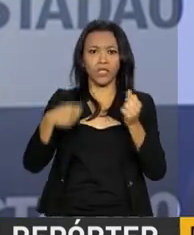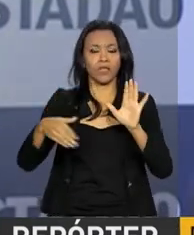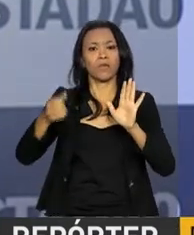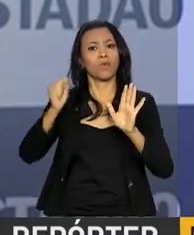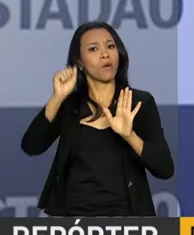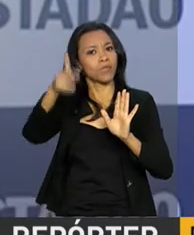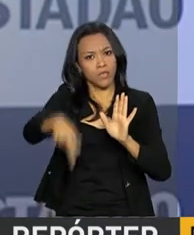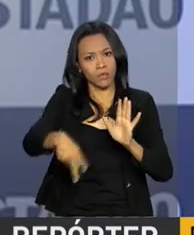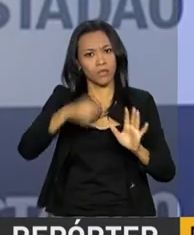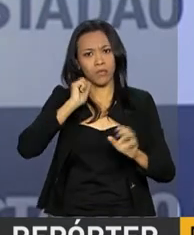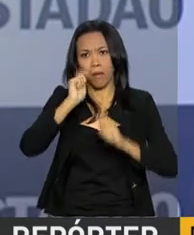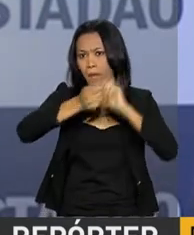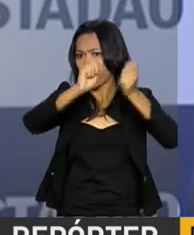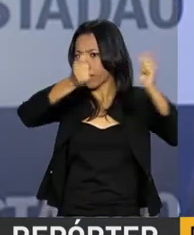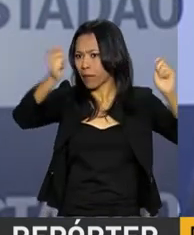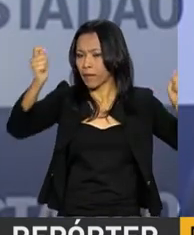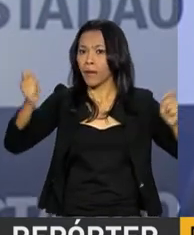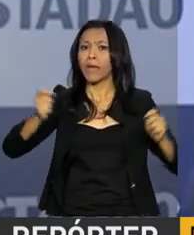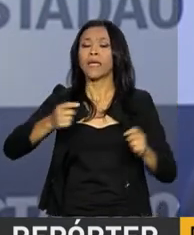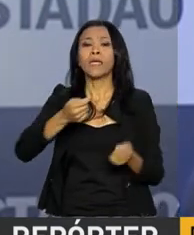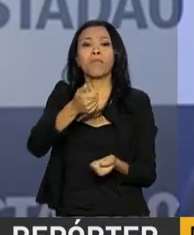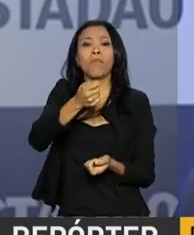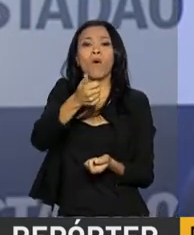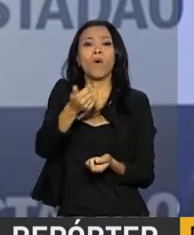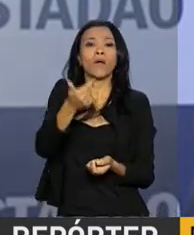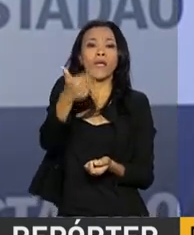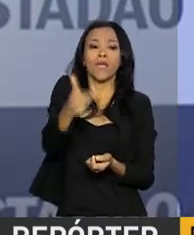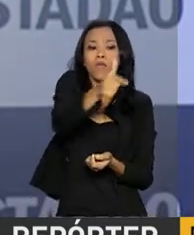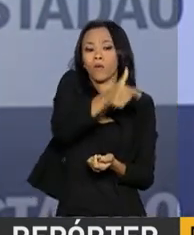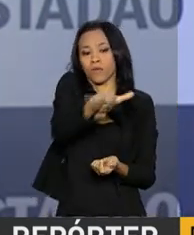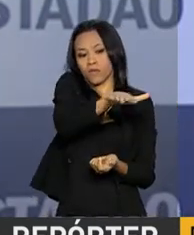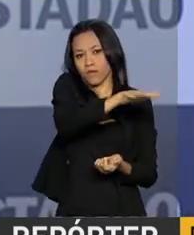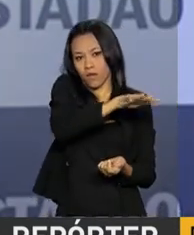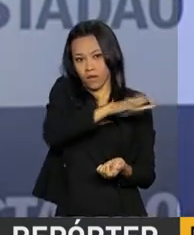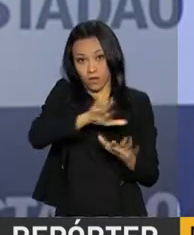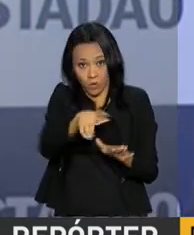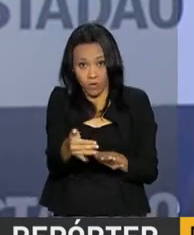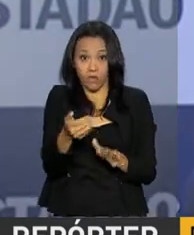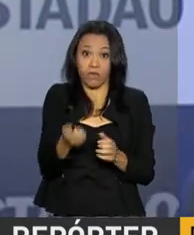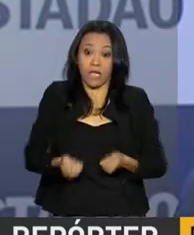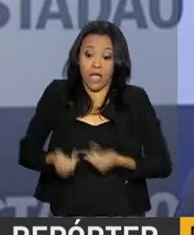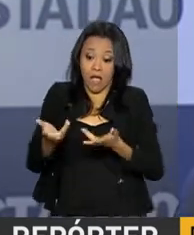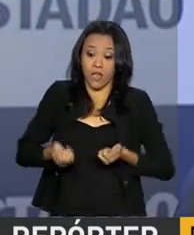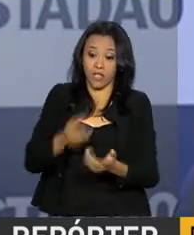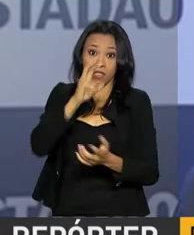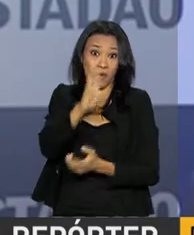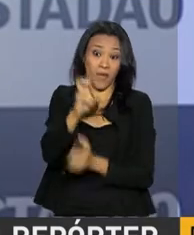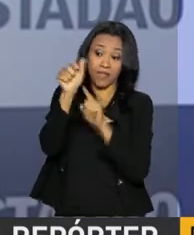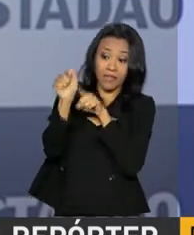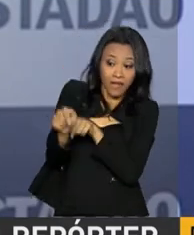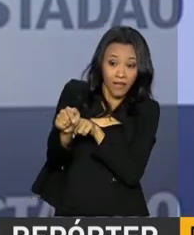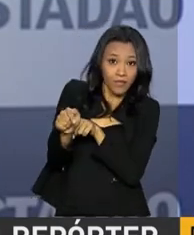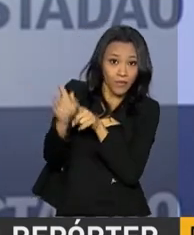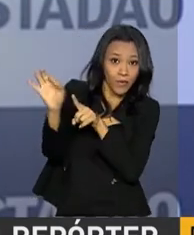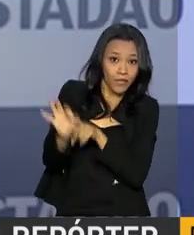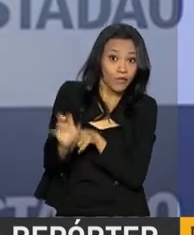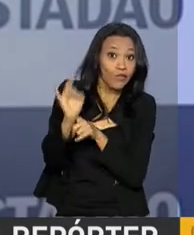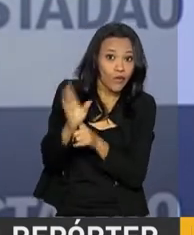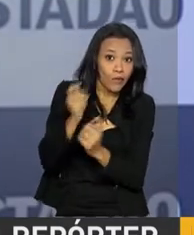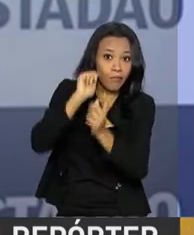áreas que dependem do governo então quando você gasta 57 por cento do seu orçamento só com previdência